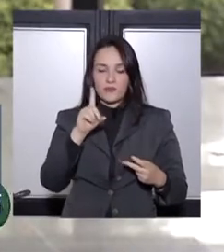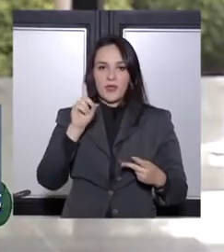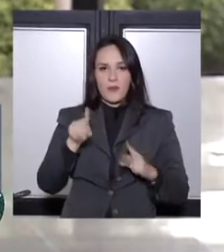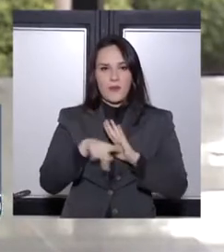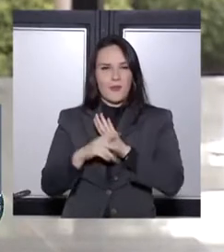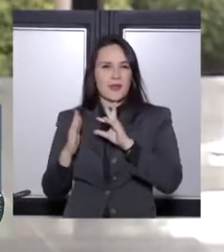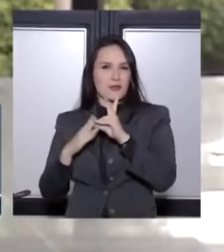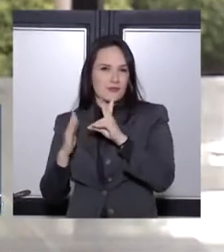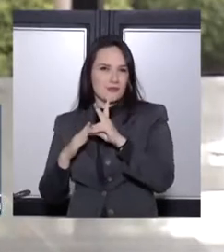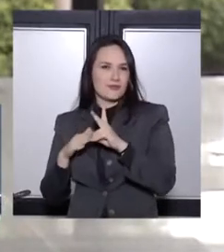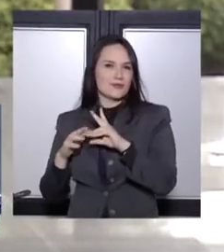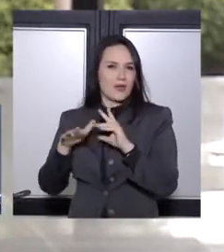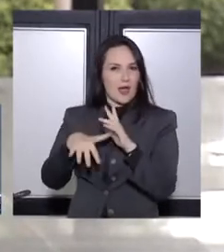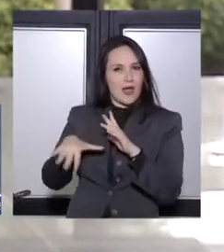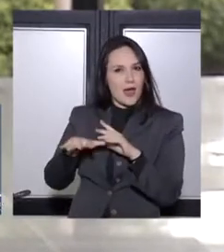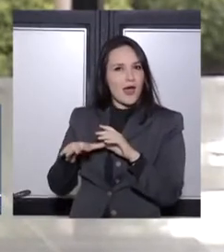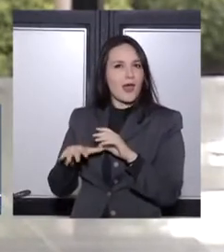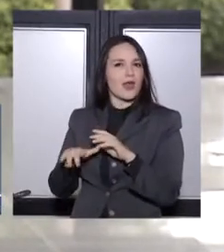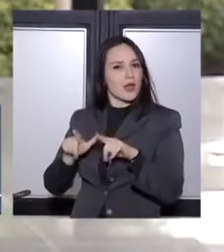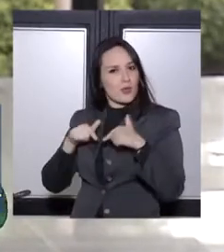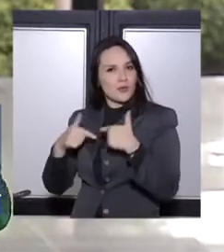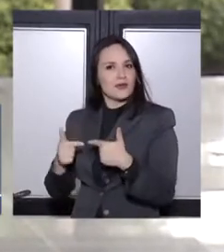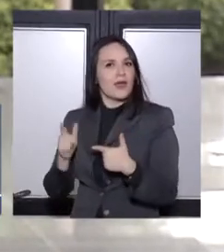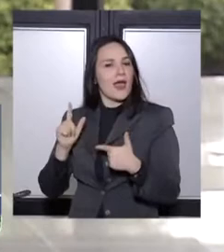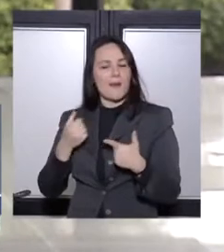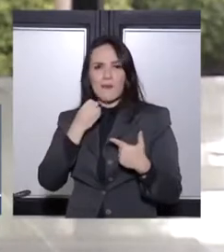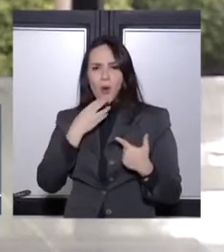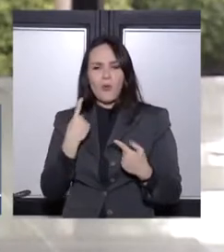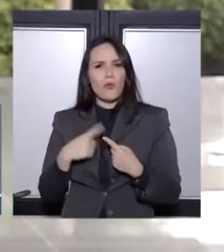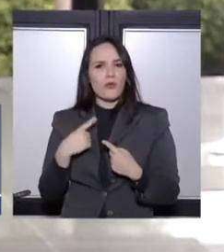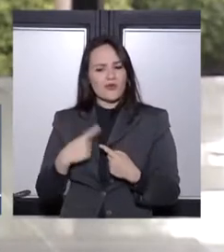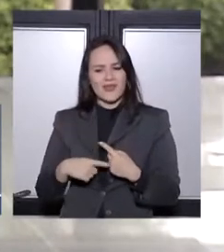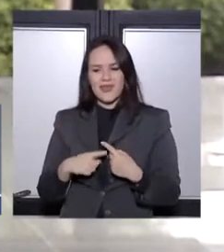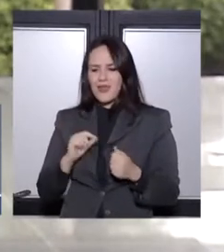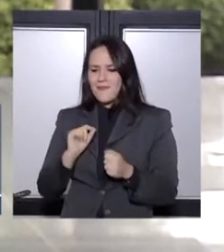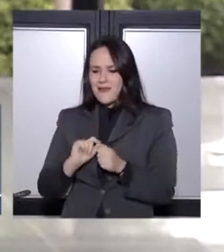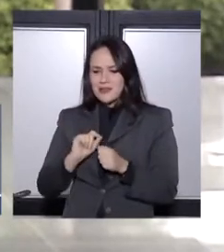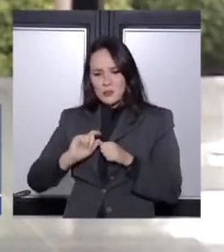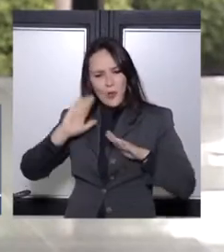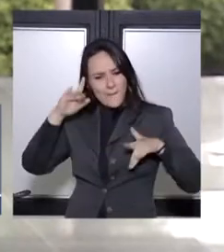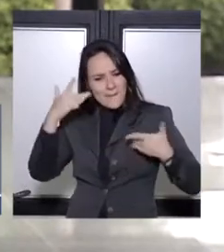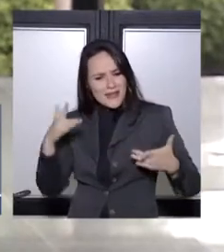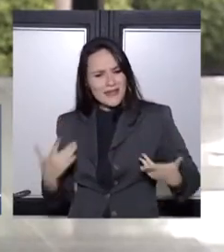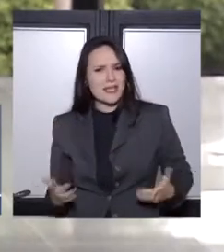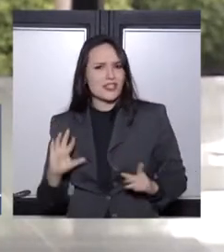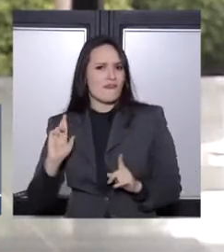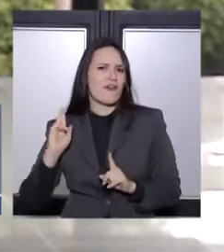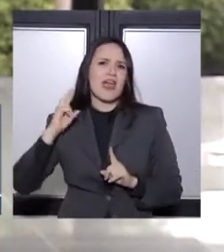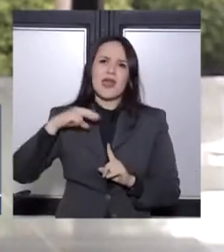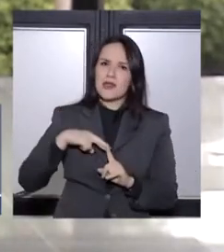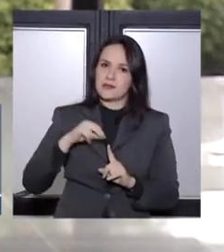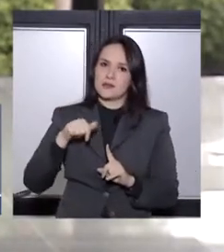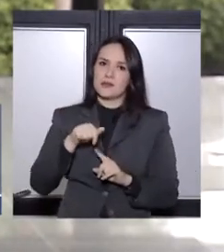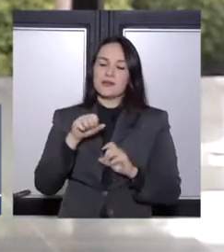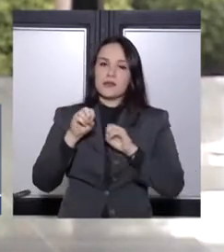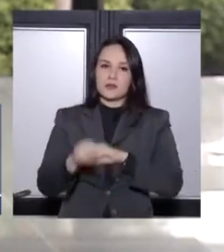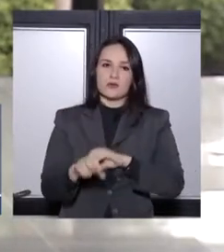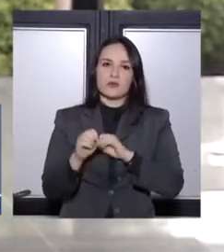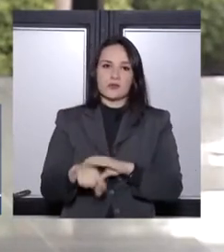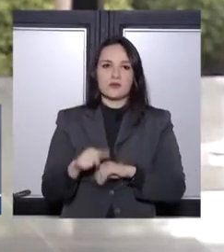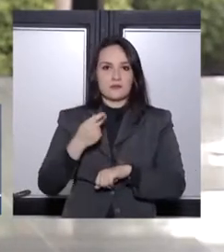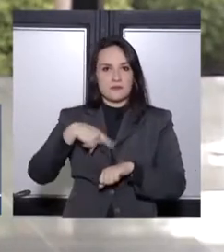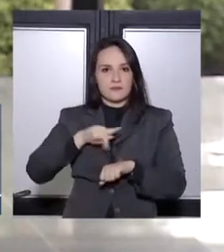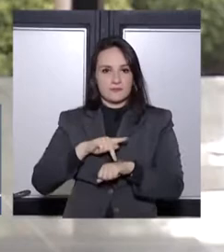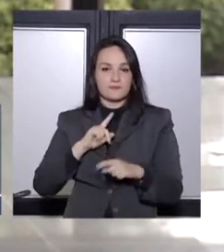educador receber uma medalha com esse nome, porque ele representa muito para a educação do país. Então, vamos